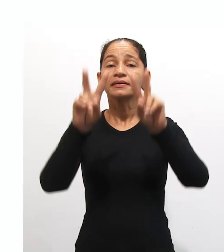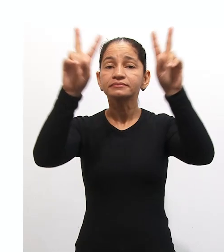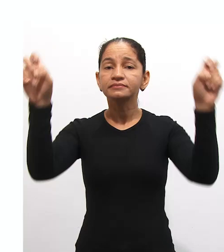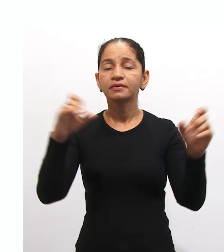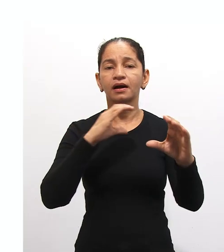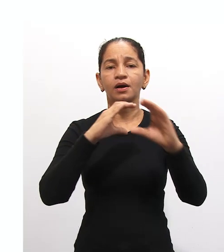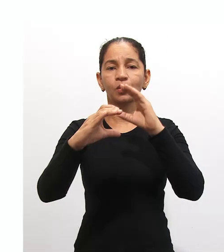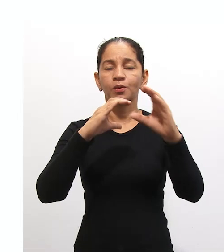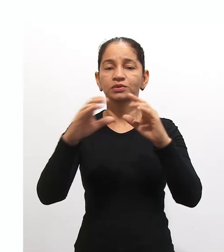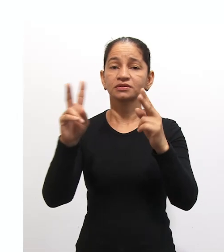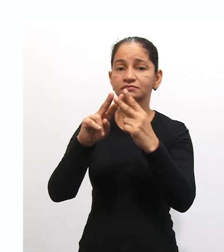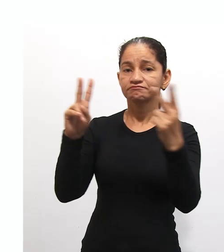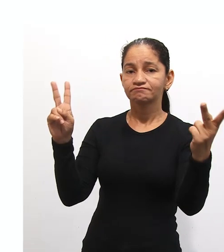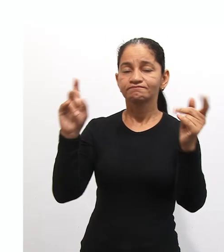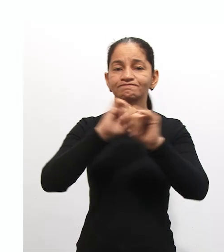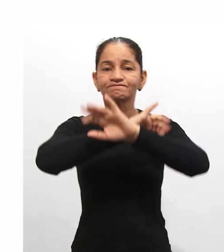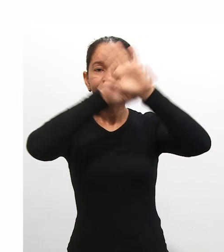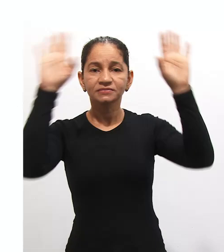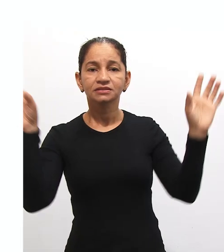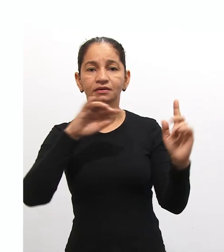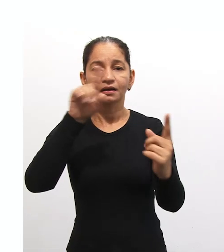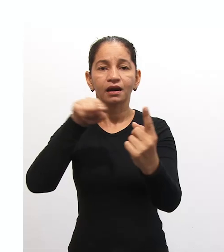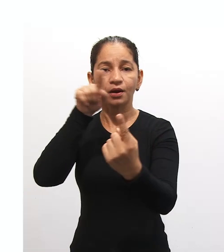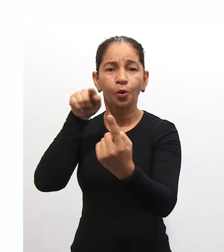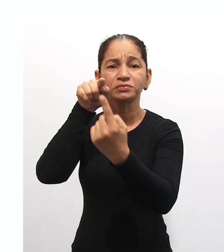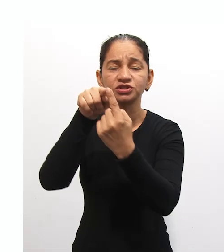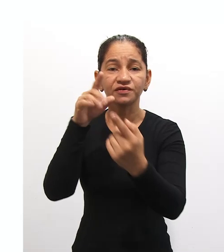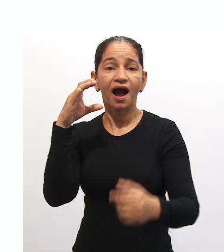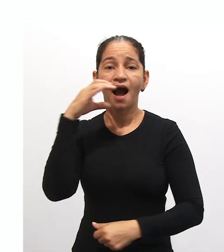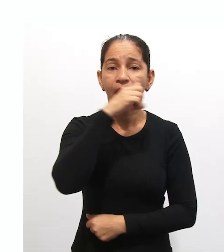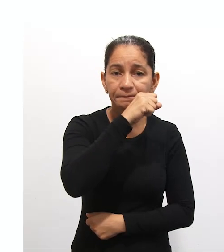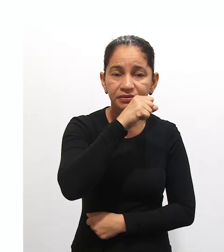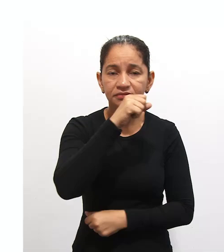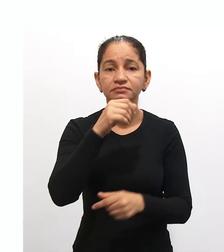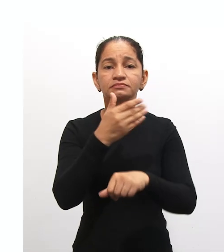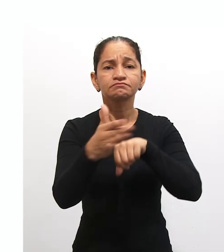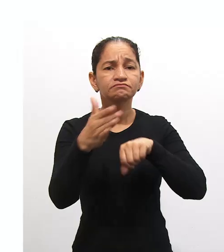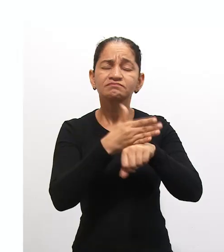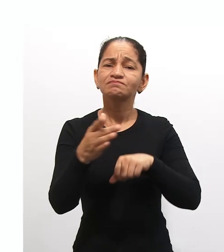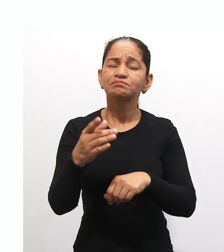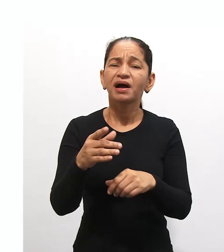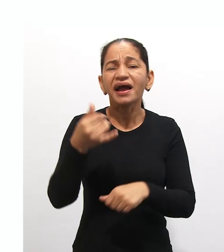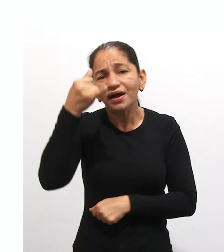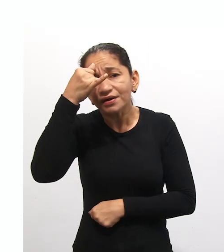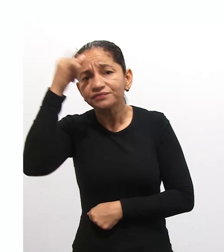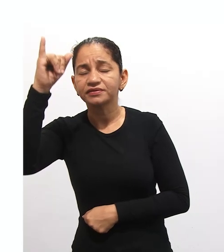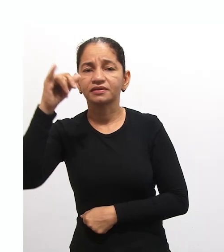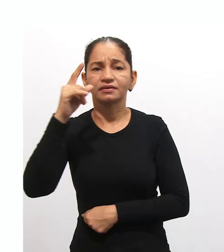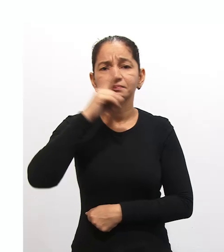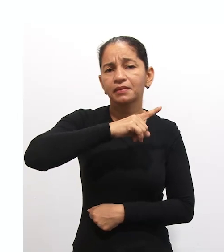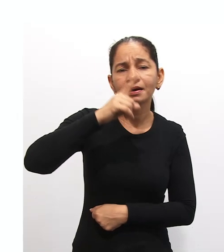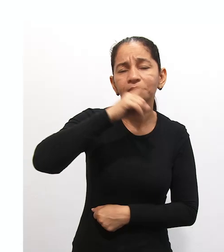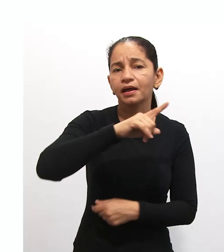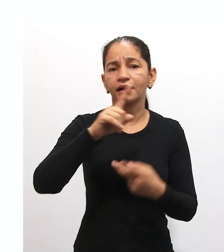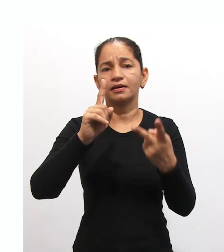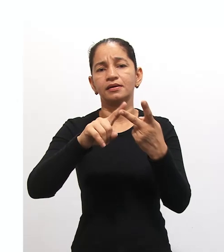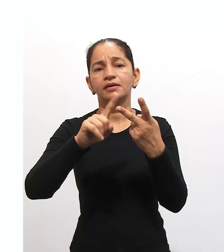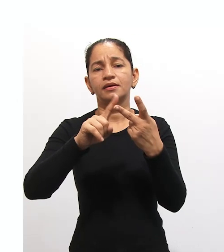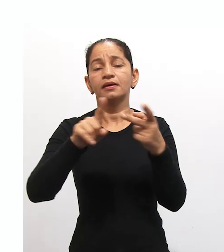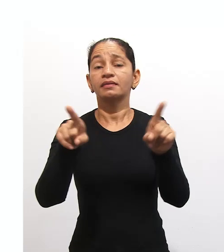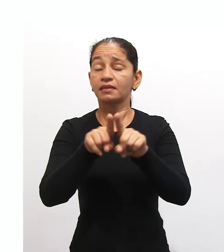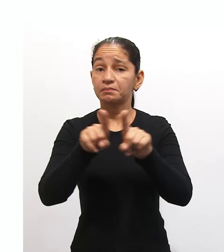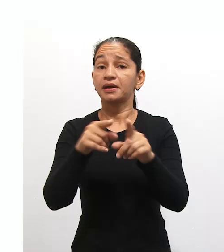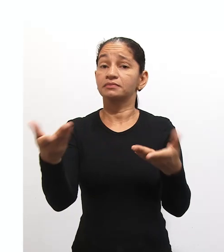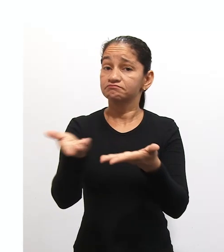A comunicação virtual, ela deve ser clara, intencional e empática, promovendo ruídos, sobreposição de tarefas.